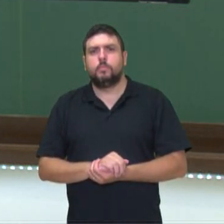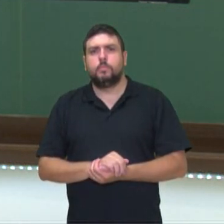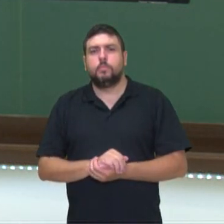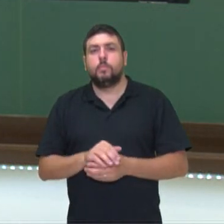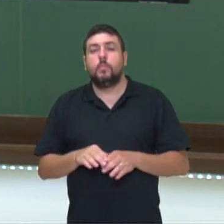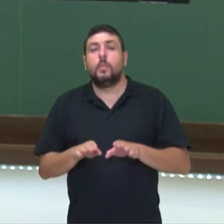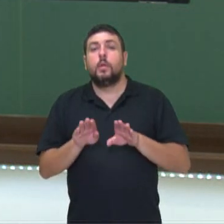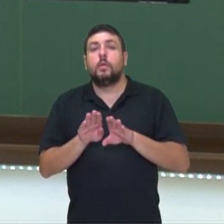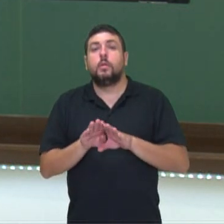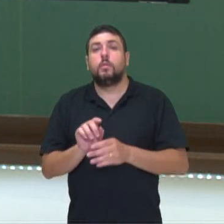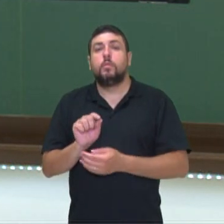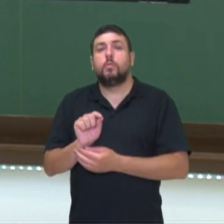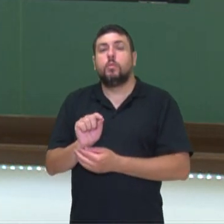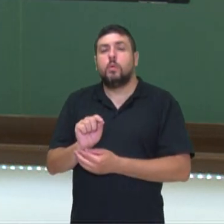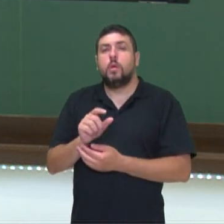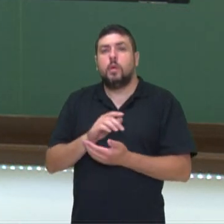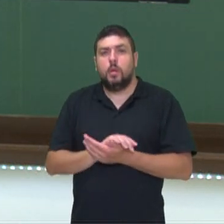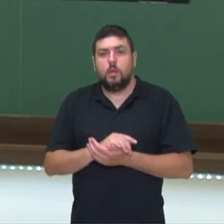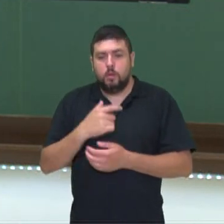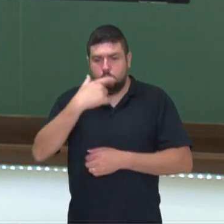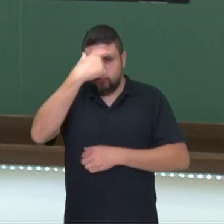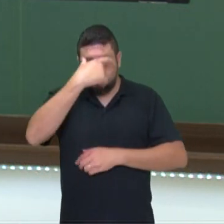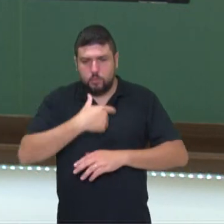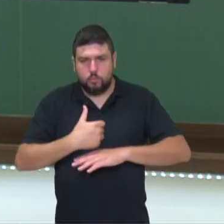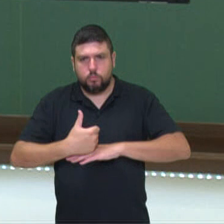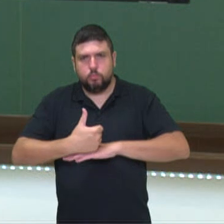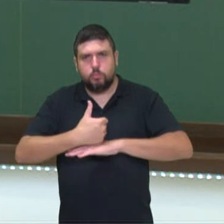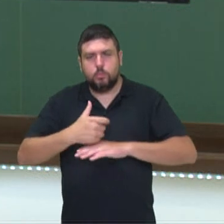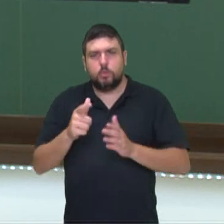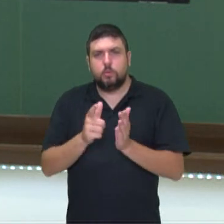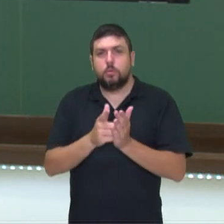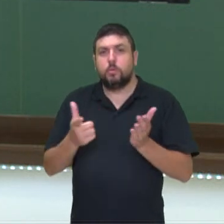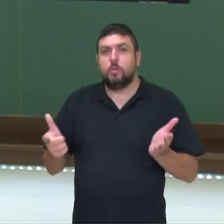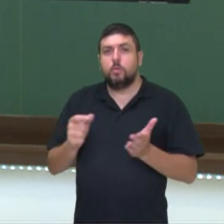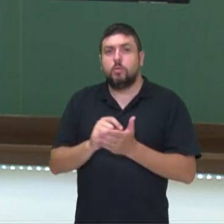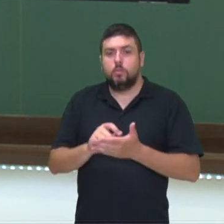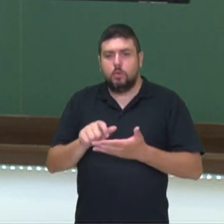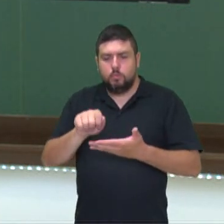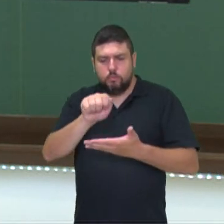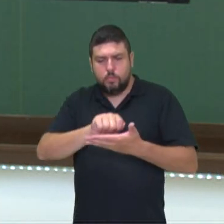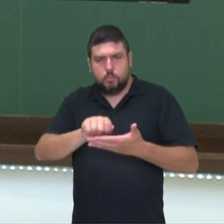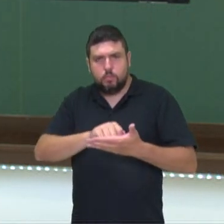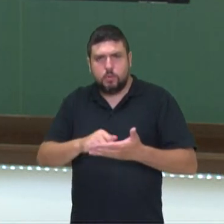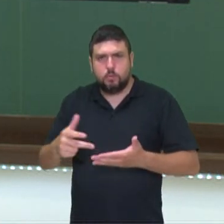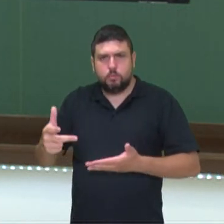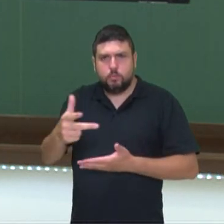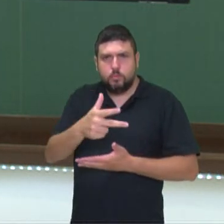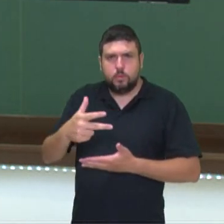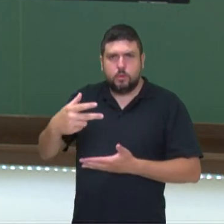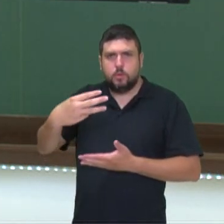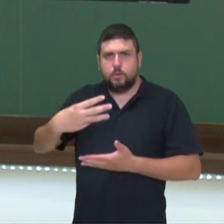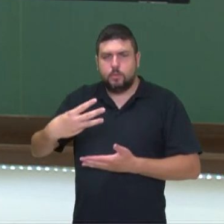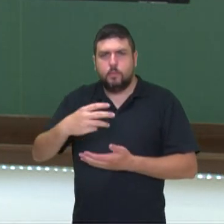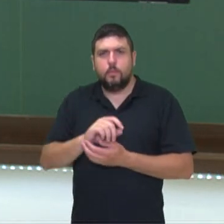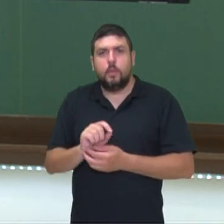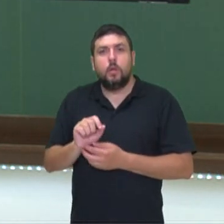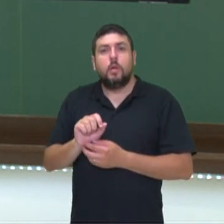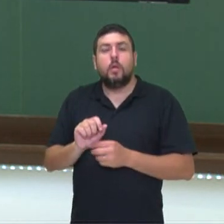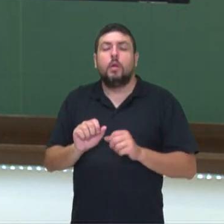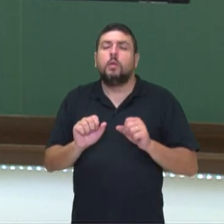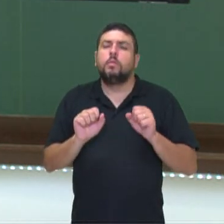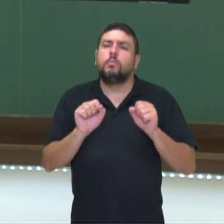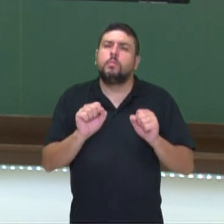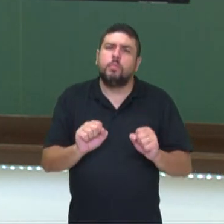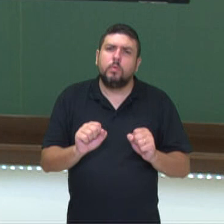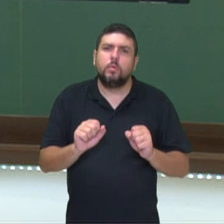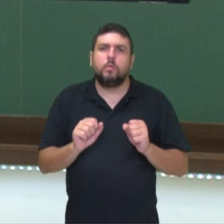como o repórter, o jornalista, ele escreve em terceira pessoa. Em algum momento ele pode,